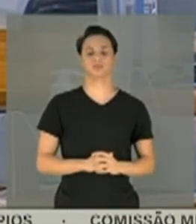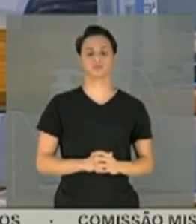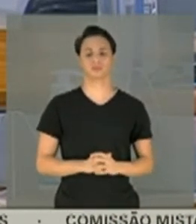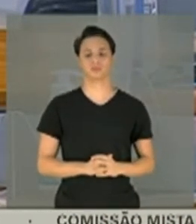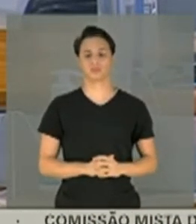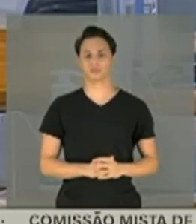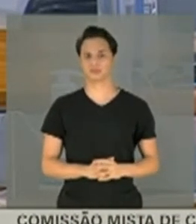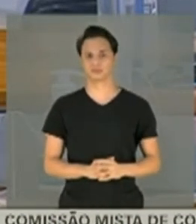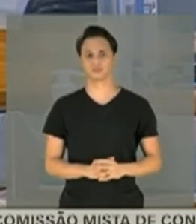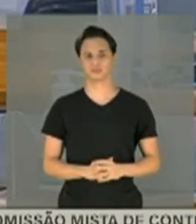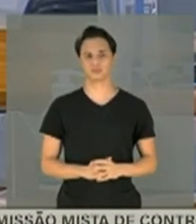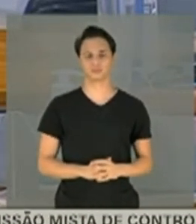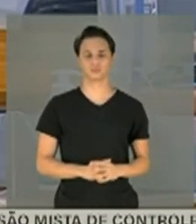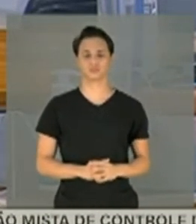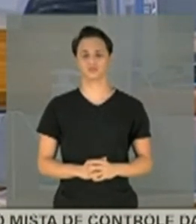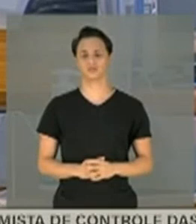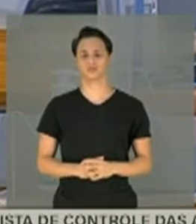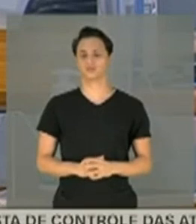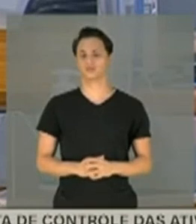tem muito a ver com